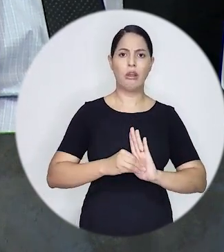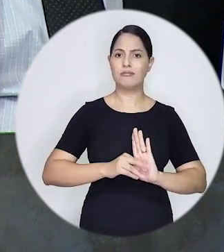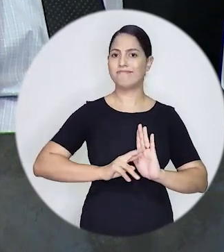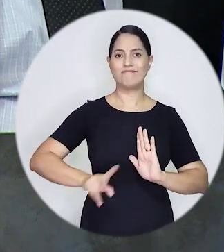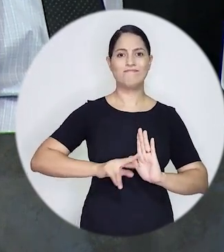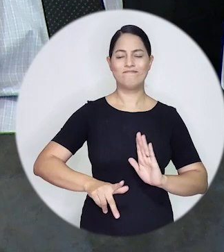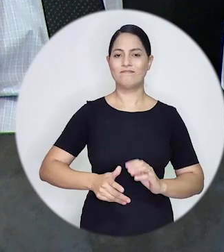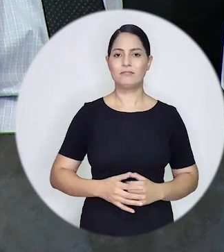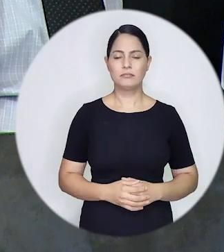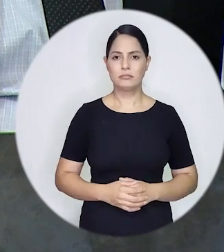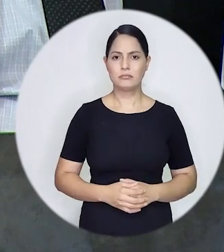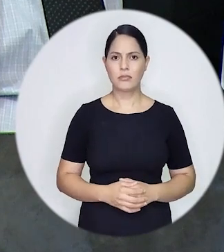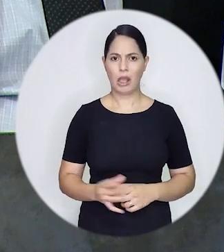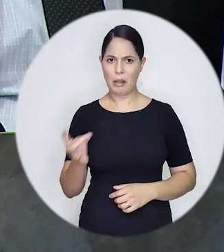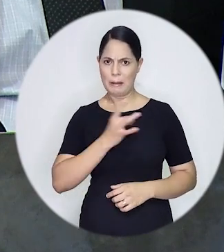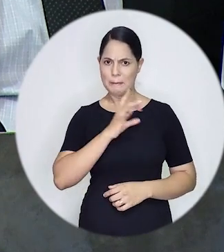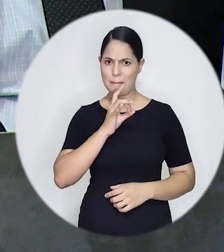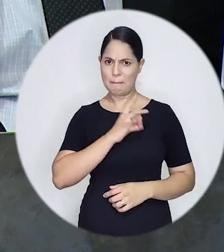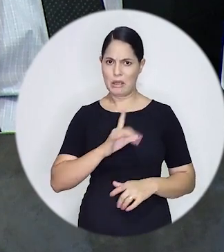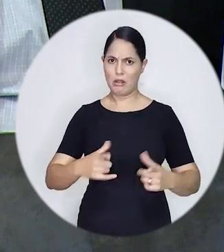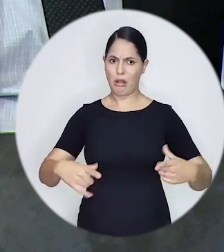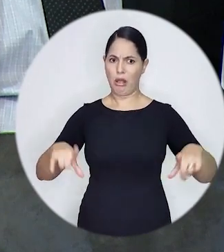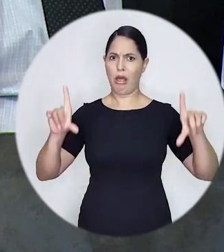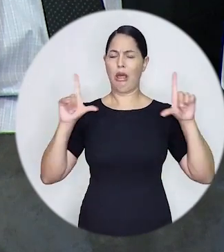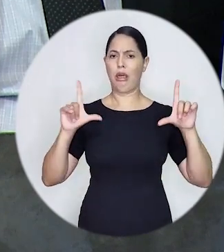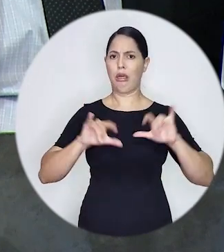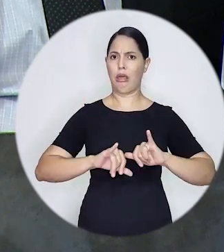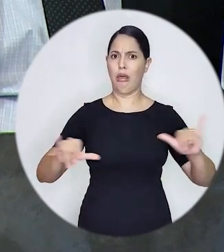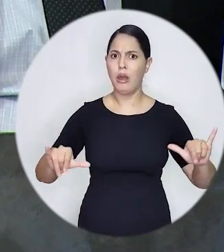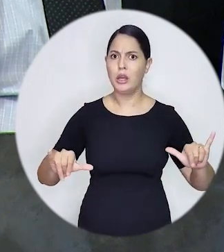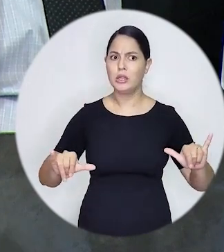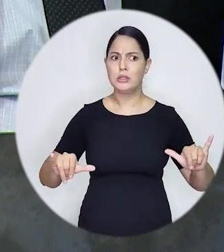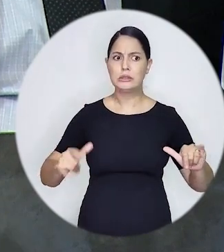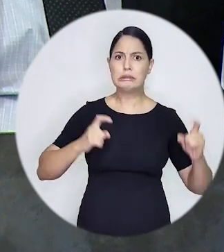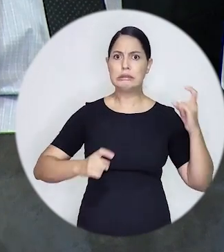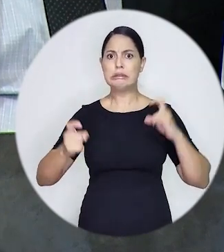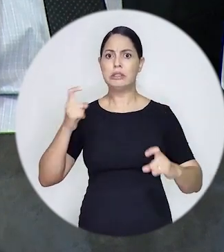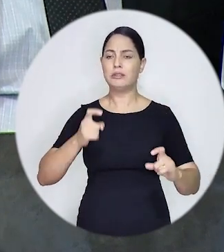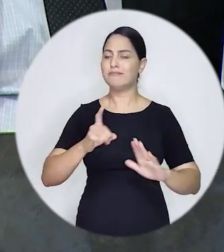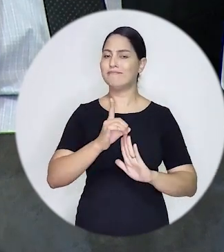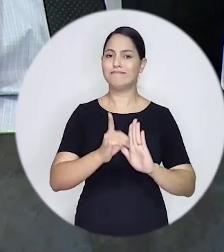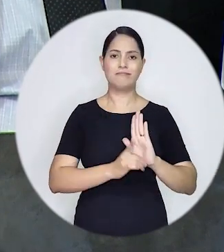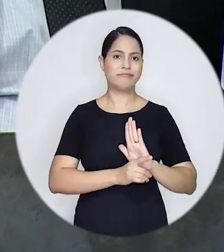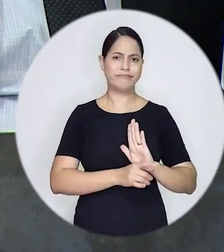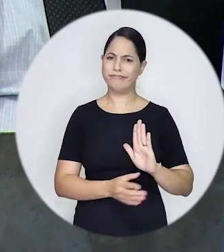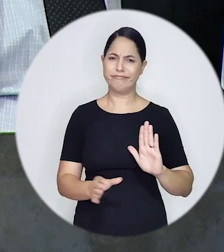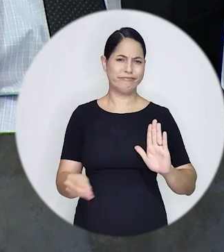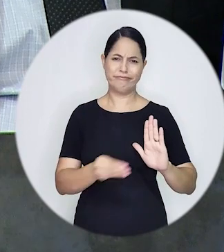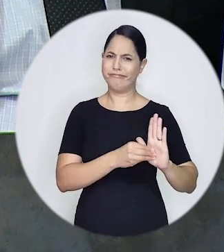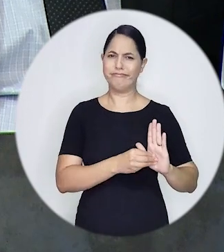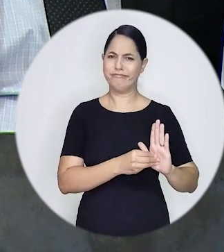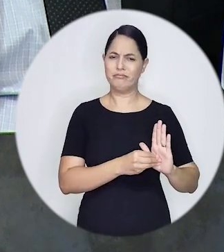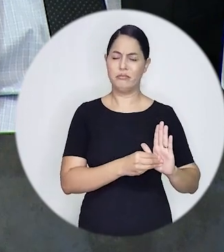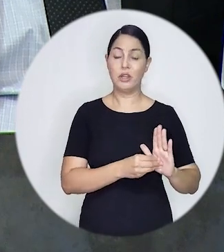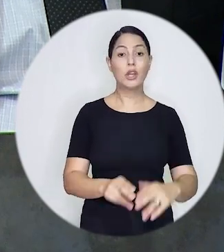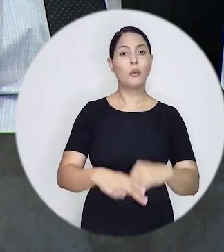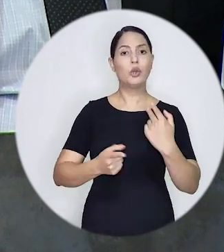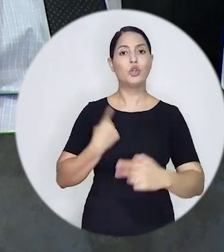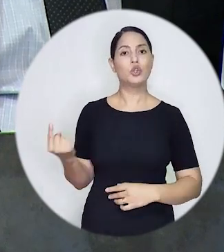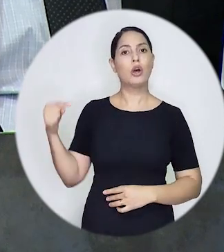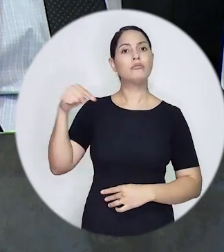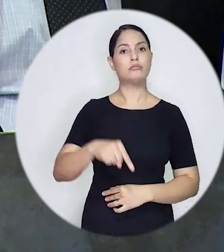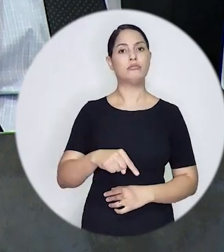pessoas. E é isso que nós estamos fazendo aqui. E não é sem razão que essa sessão é aberta pelo